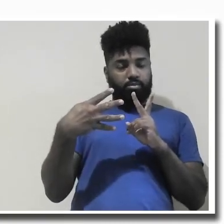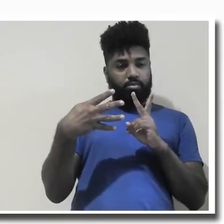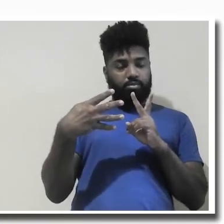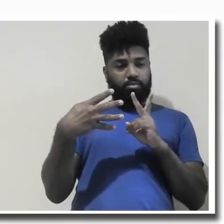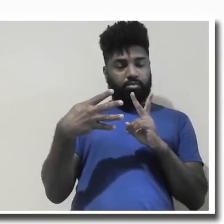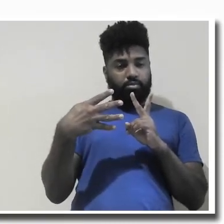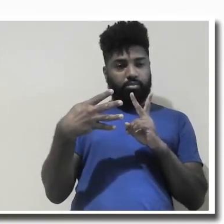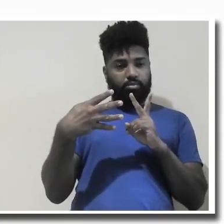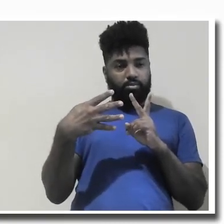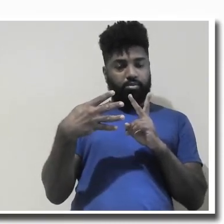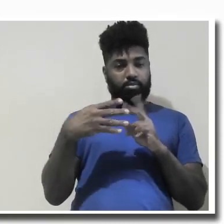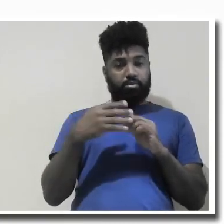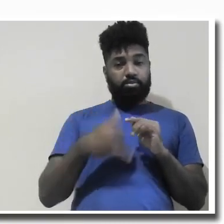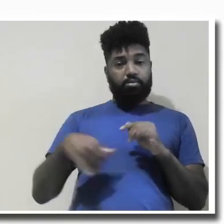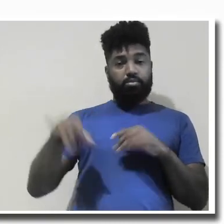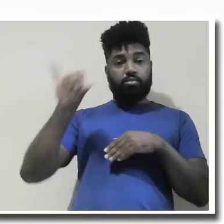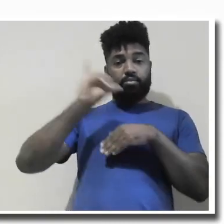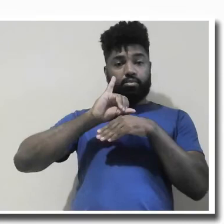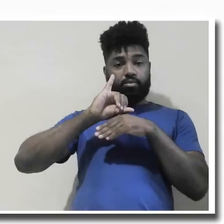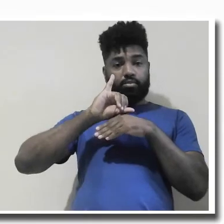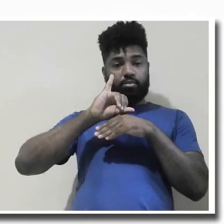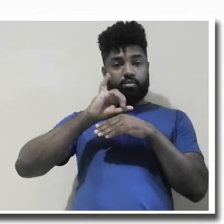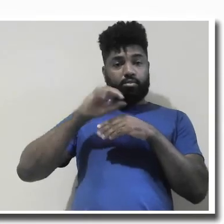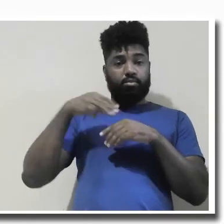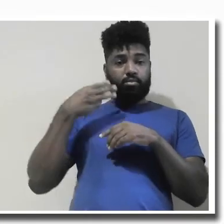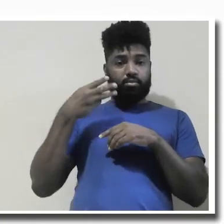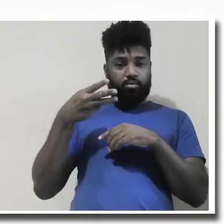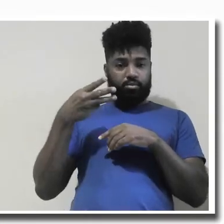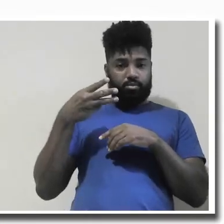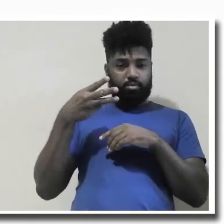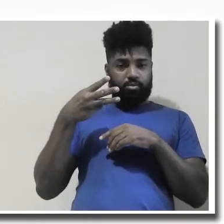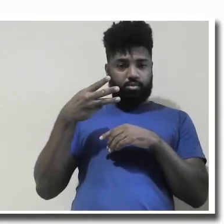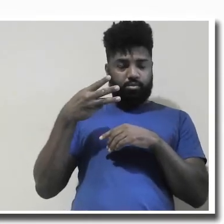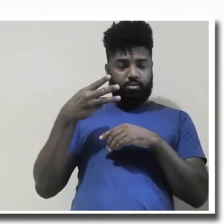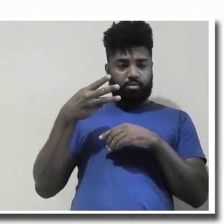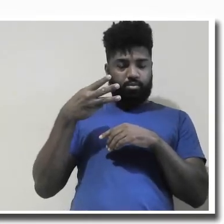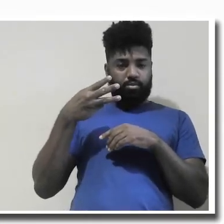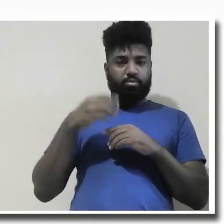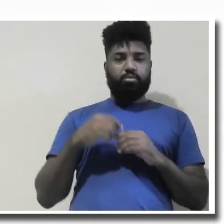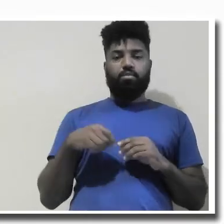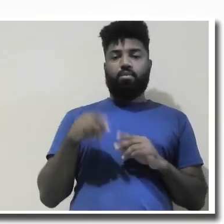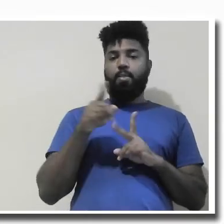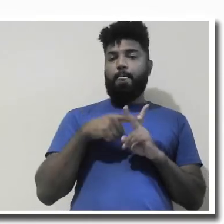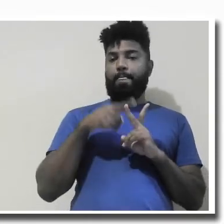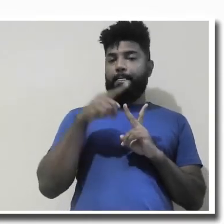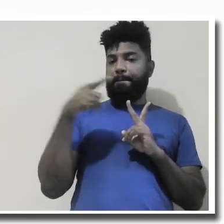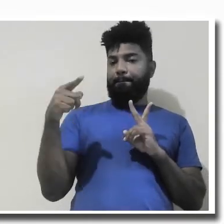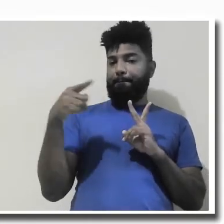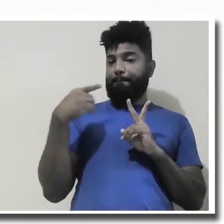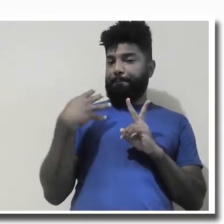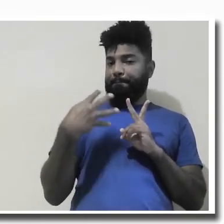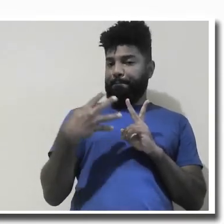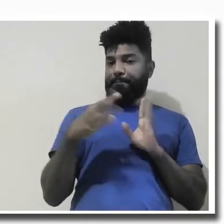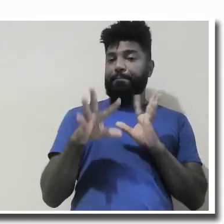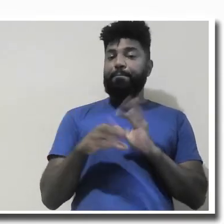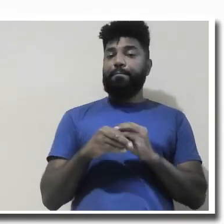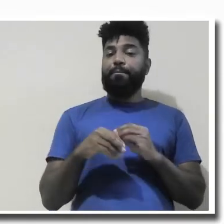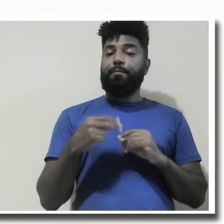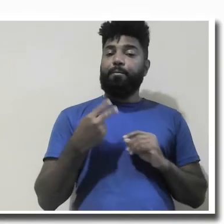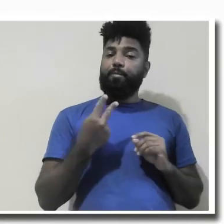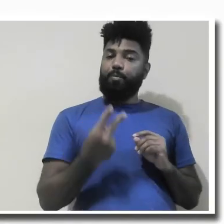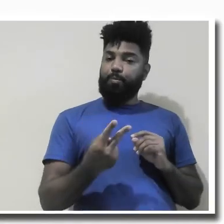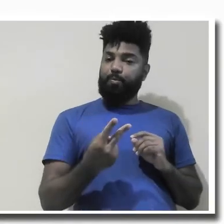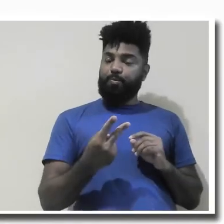e tudo isso elevado ao cubo. A raiz quadrada de 4 é 2.